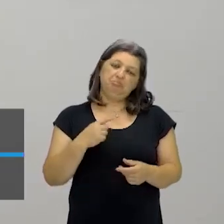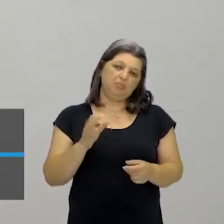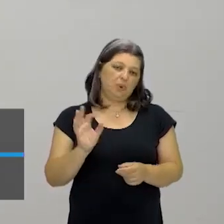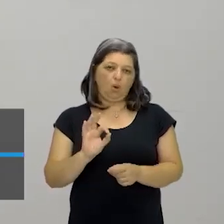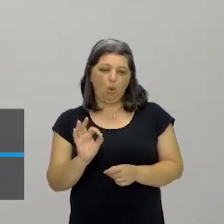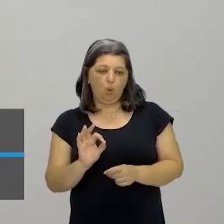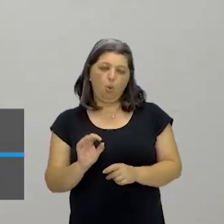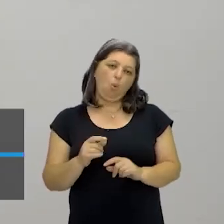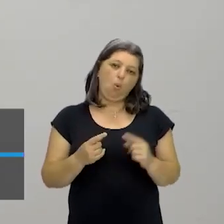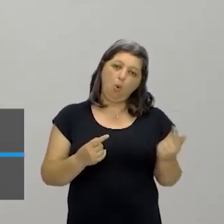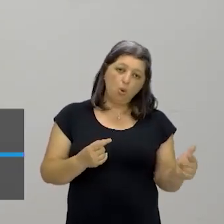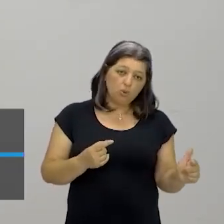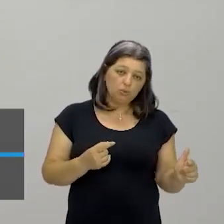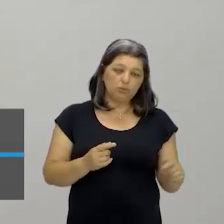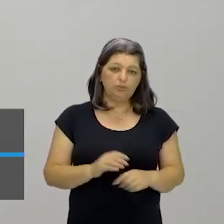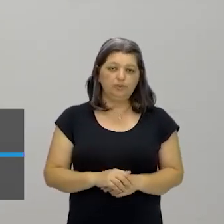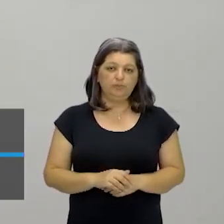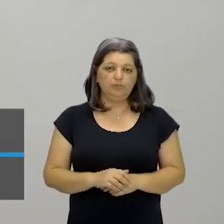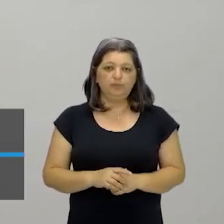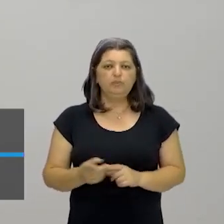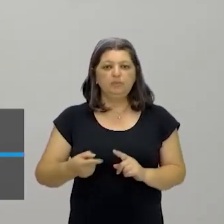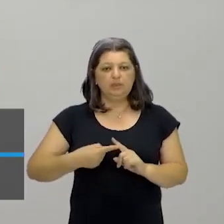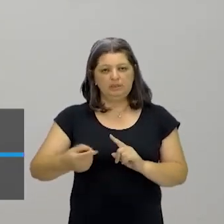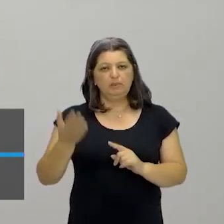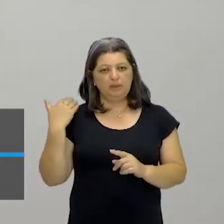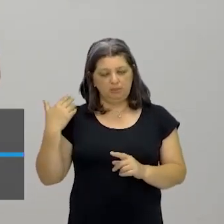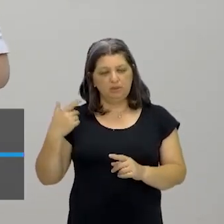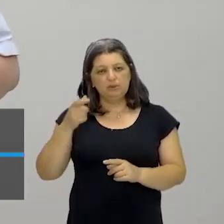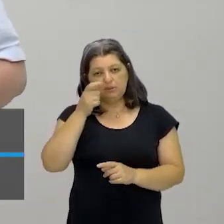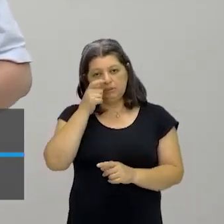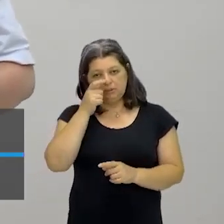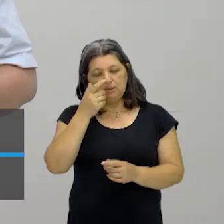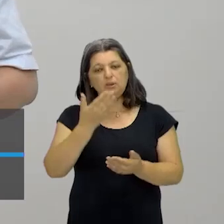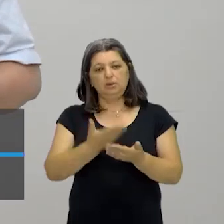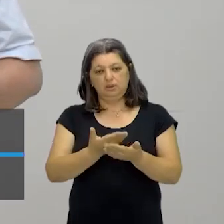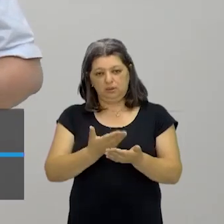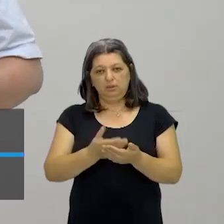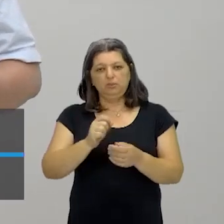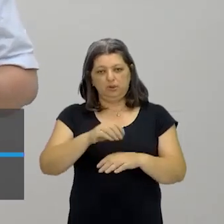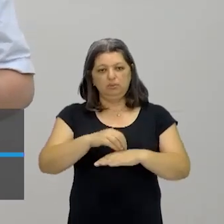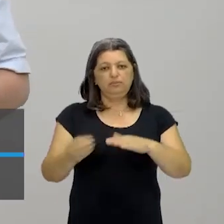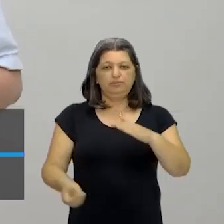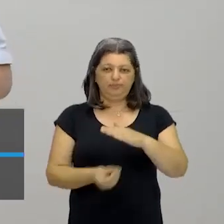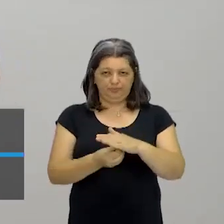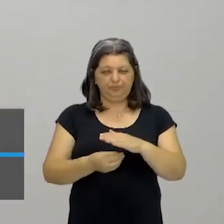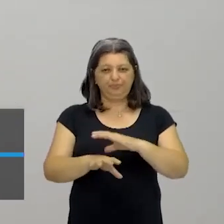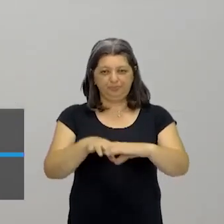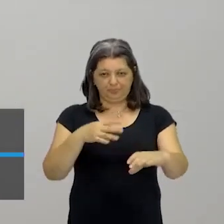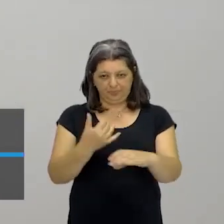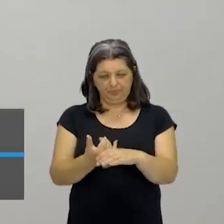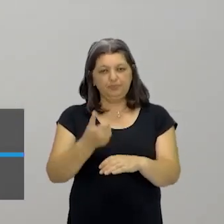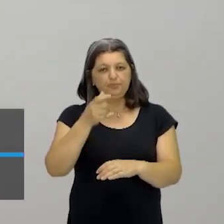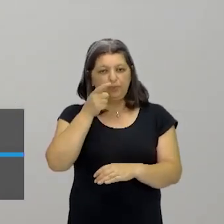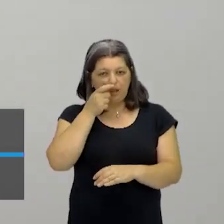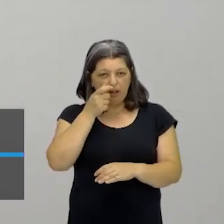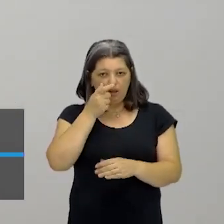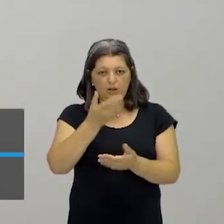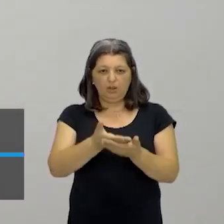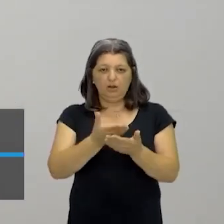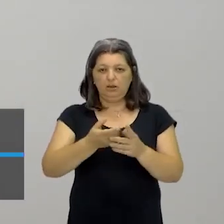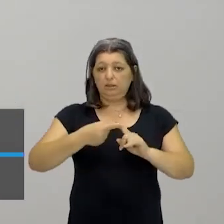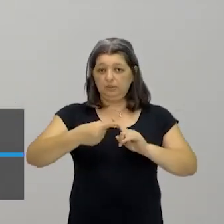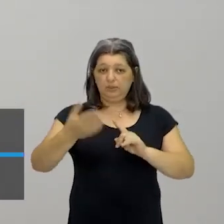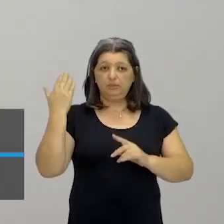outro. A gente trabalhou isso na aula passada, então, não assistiu? Pega lá o repositório, assiste no YouTube a aula da semana passada